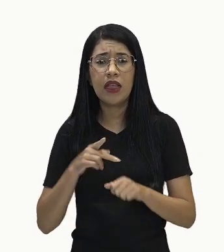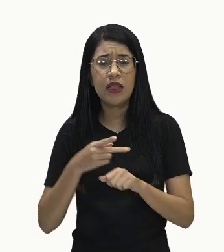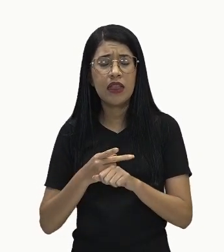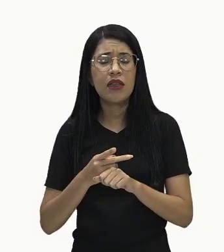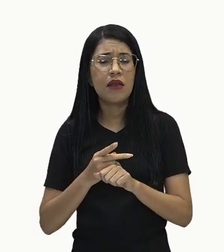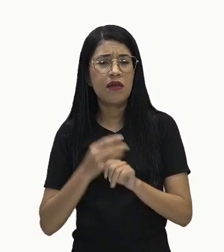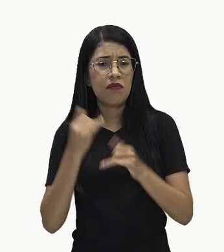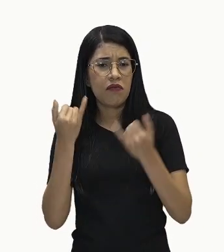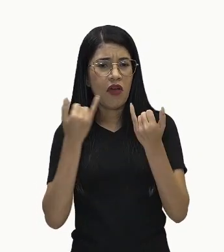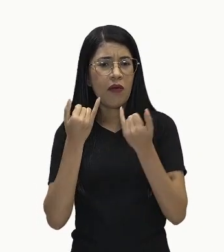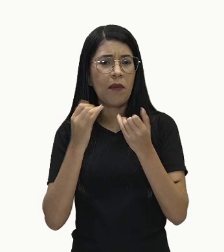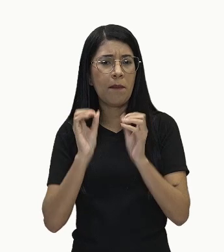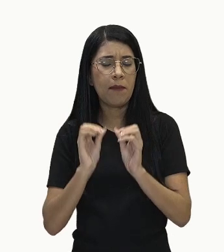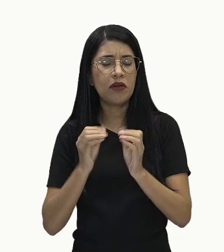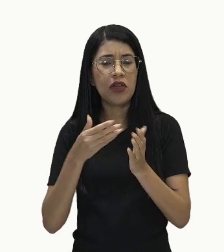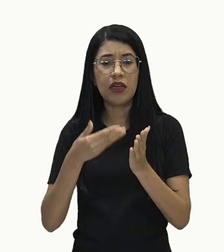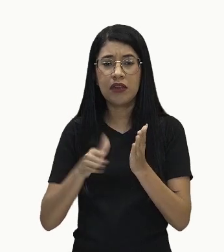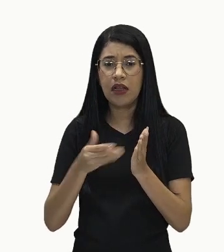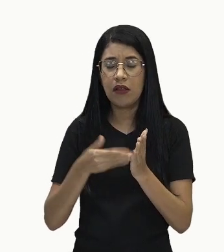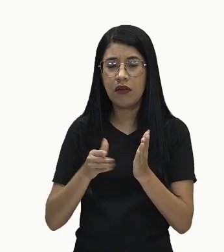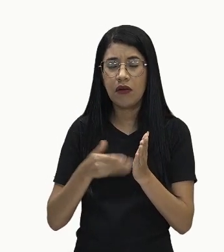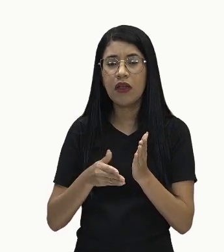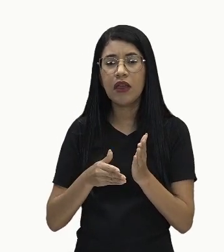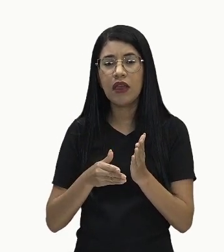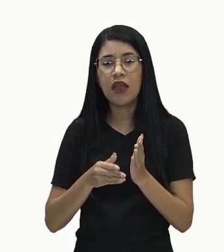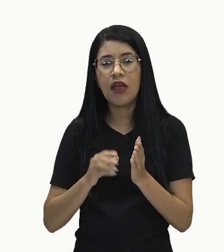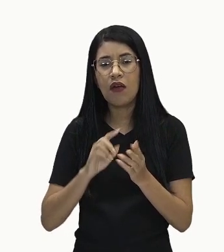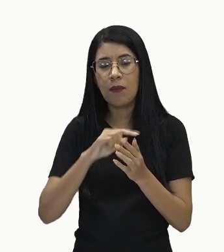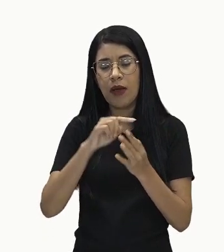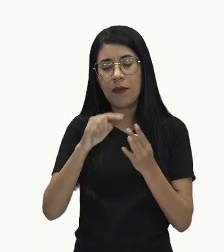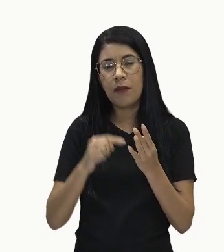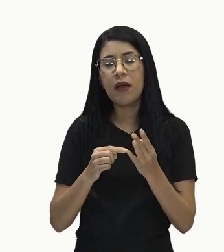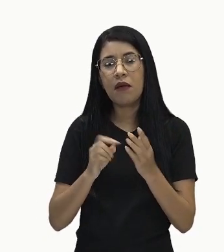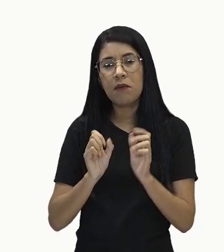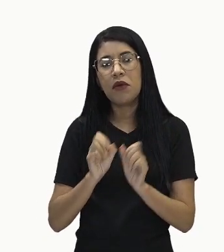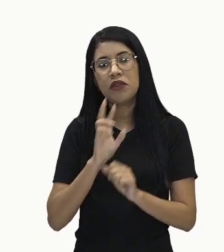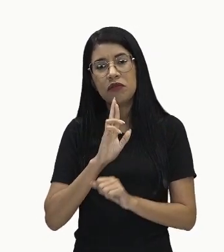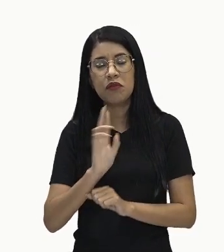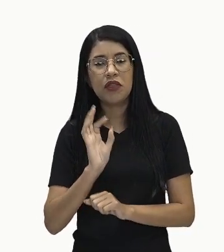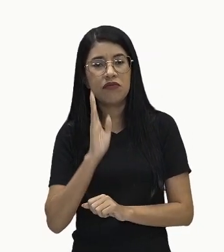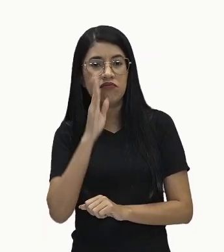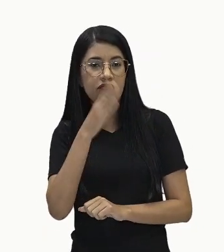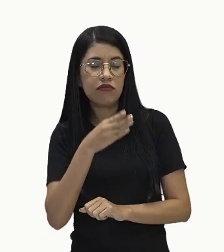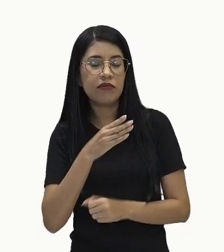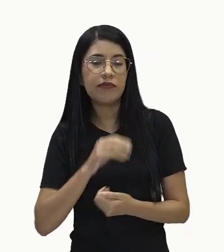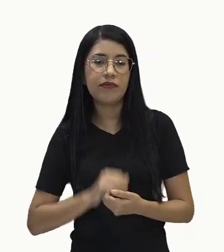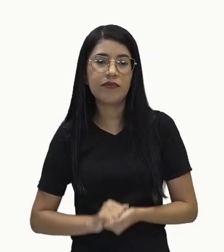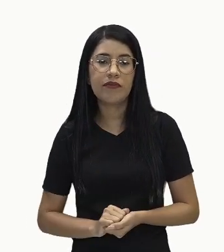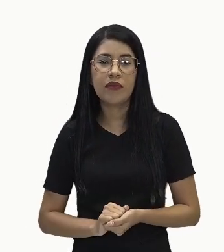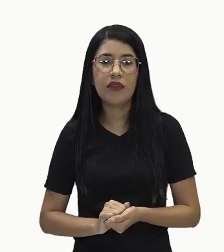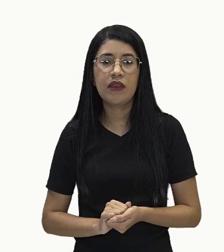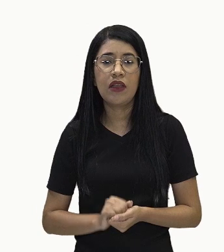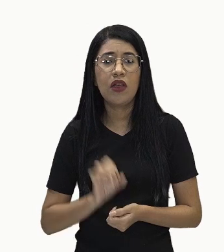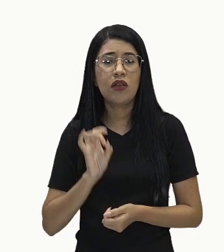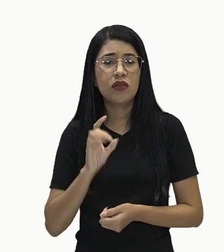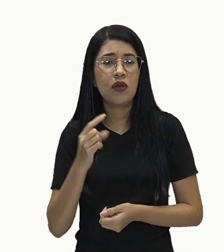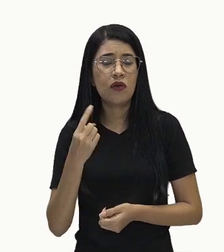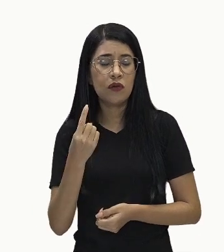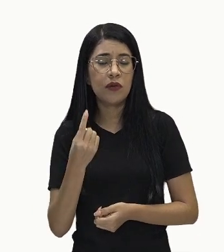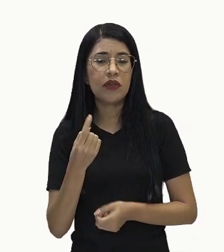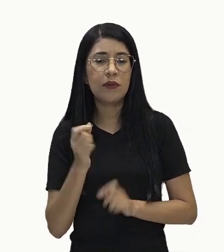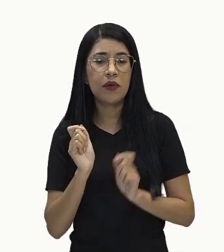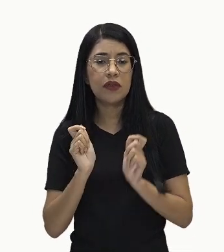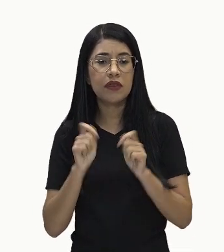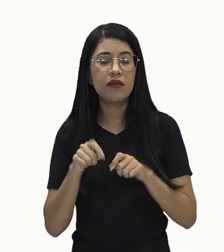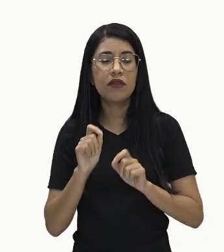né? Então a gente já tem essa informação aqui. Com essa informação a gente já pode descartar já pode